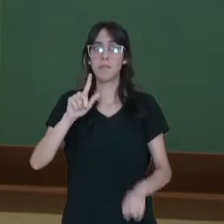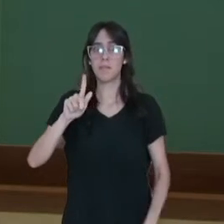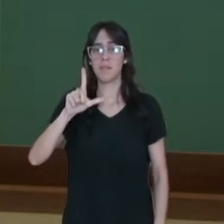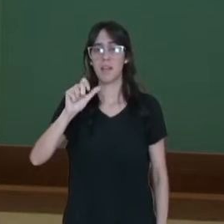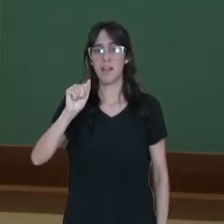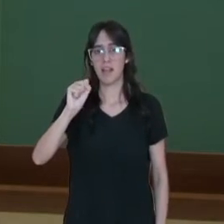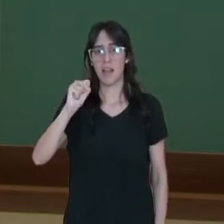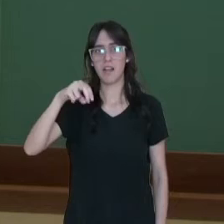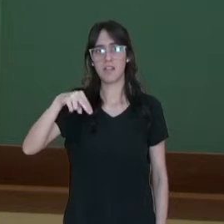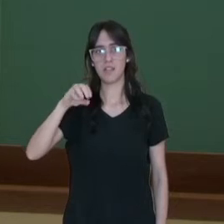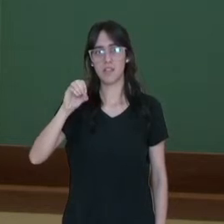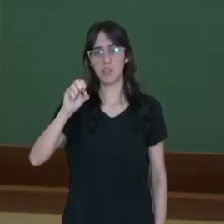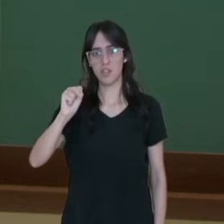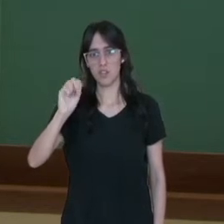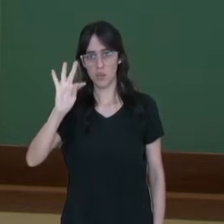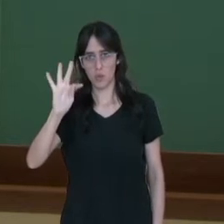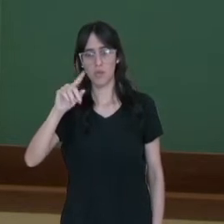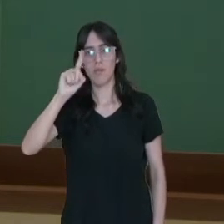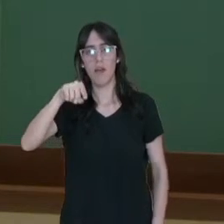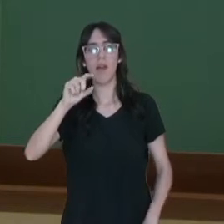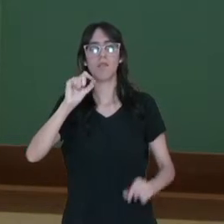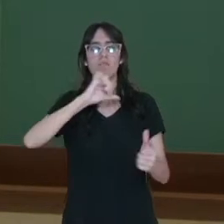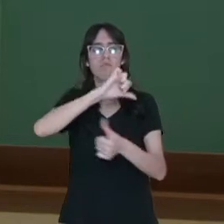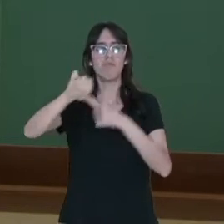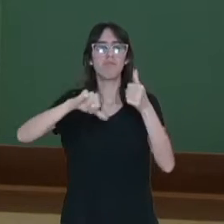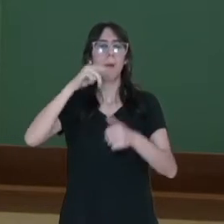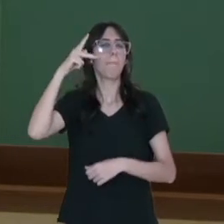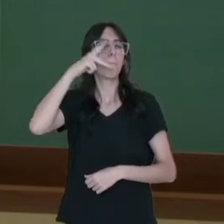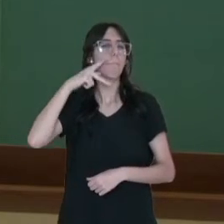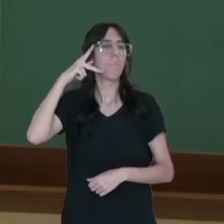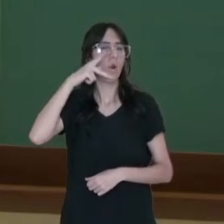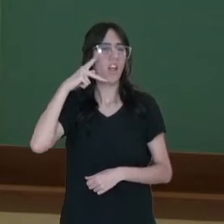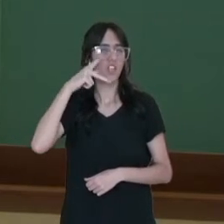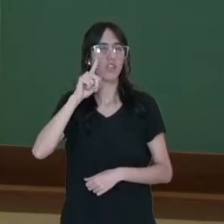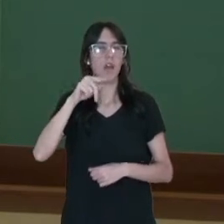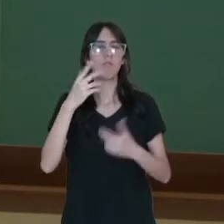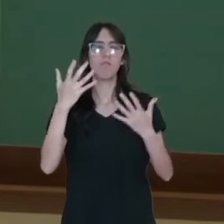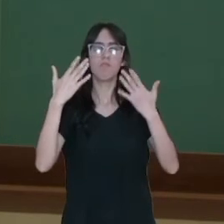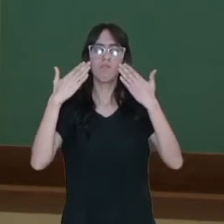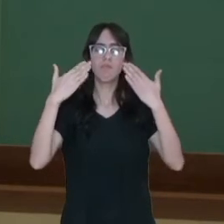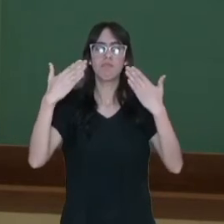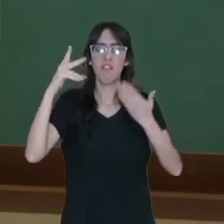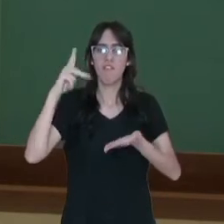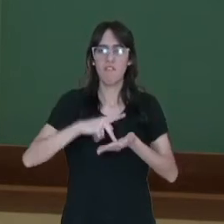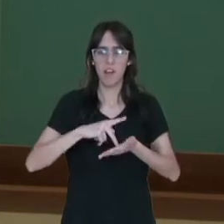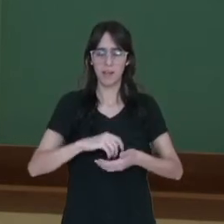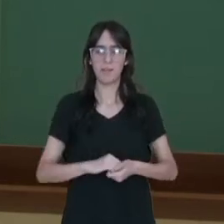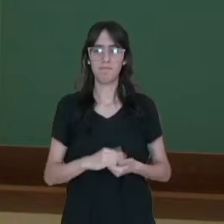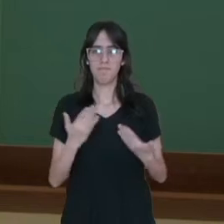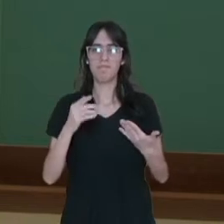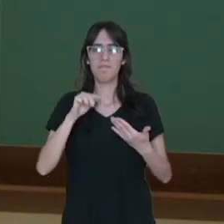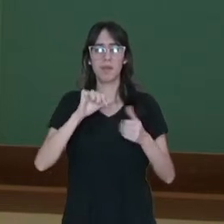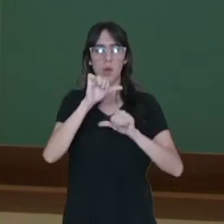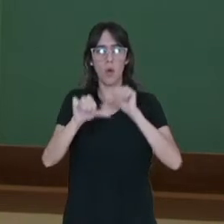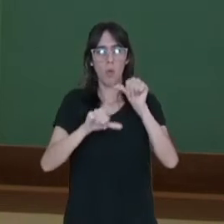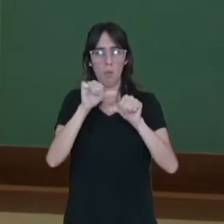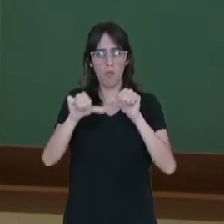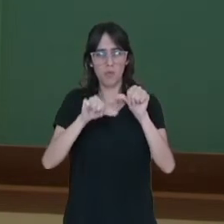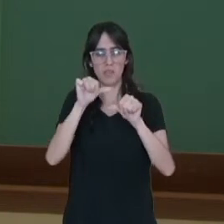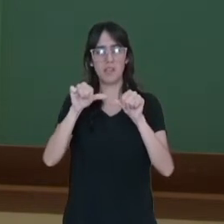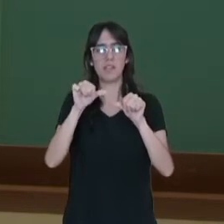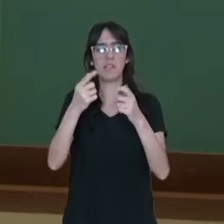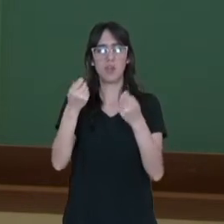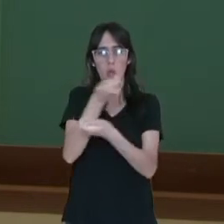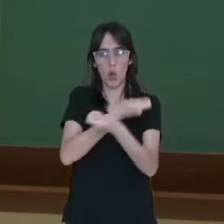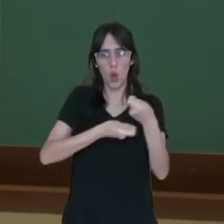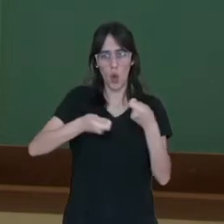um conjunto de reformas políticas, dando a ideia de transparência. A perestroika, que significa a palavra